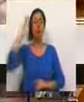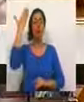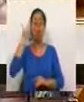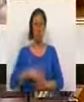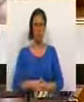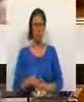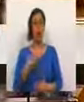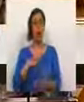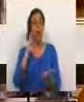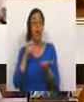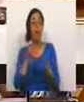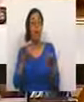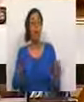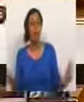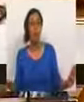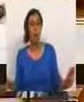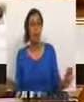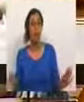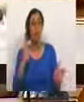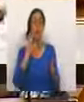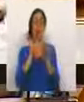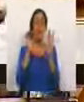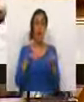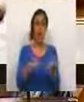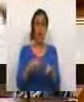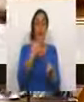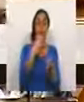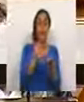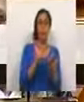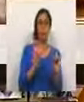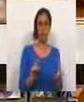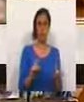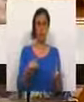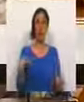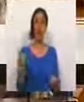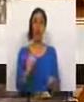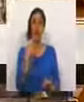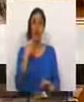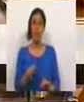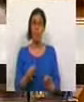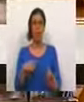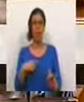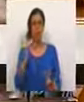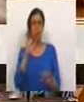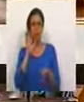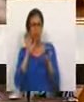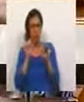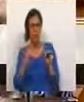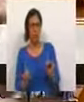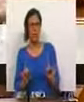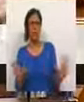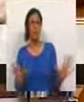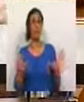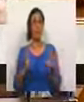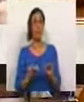nós queremos é o resultado final e que o resultado final seja positivo para todas as partes com scovill quando estive lá em cima e